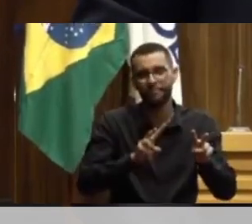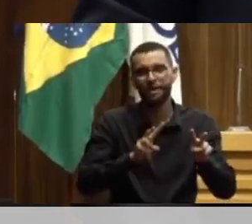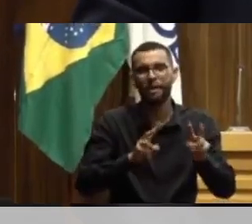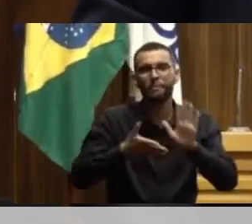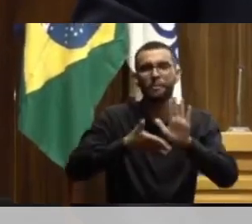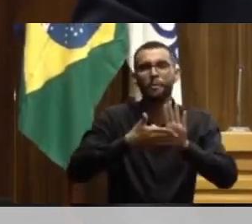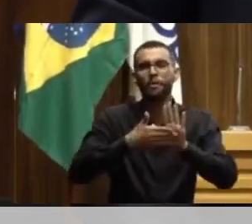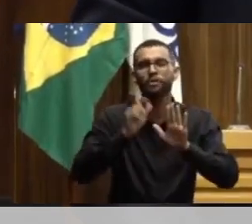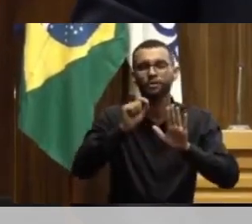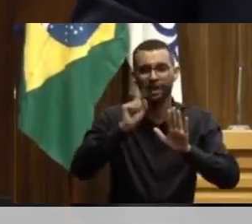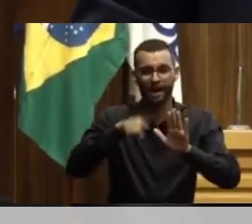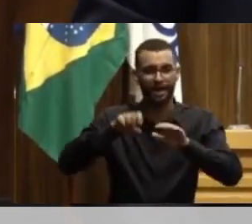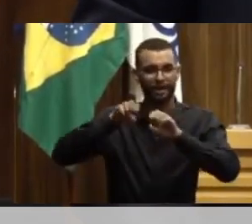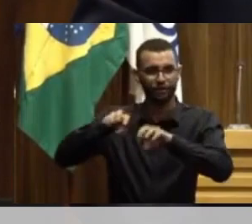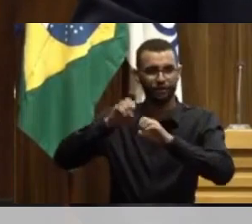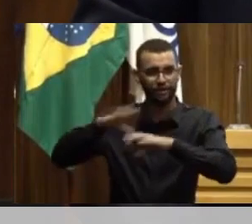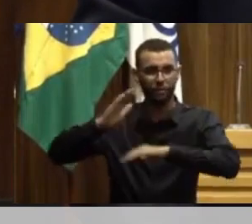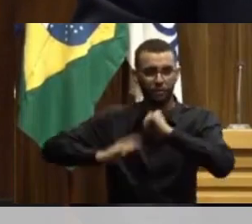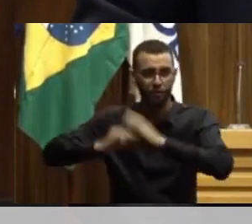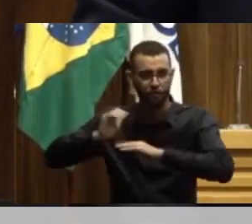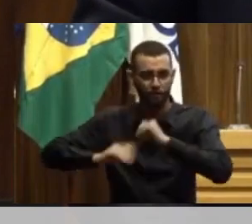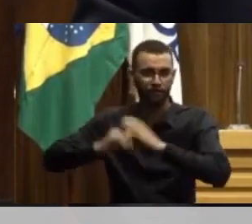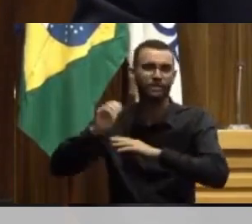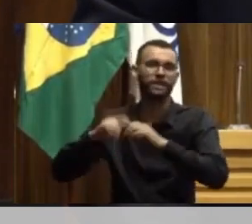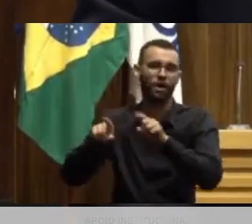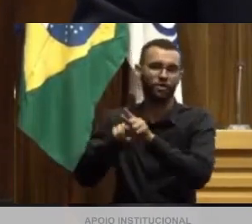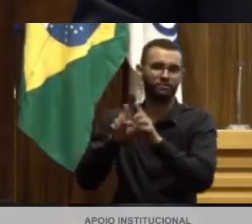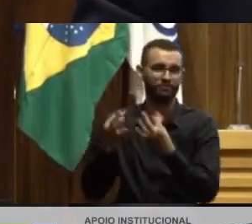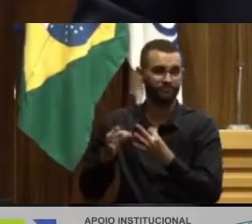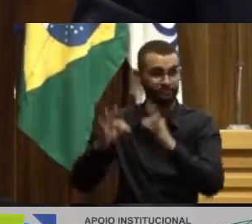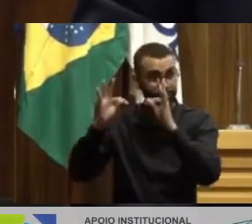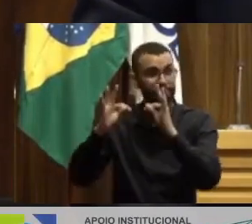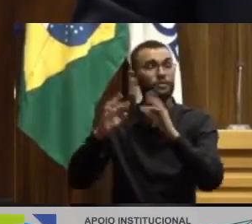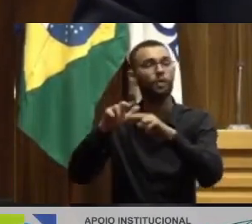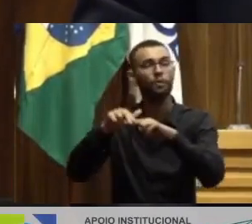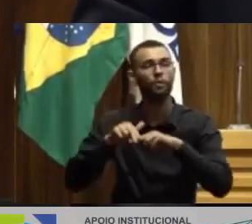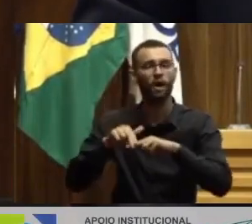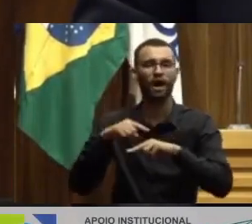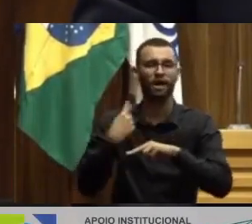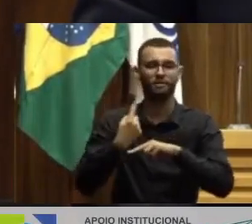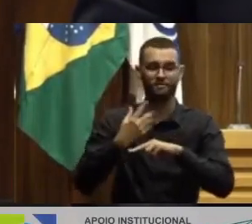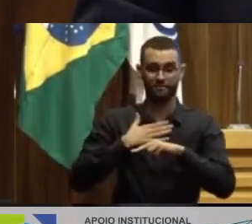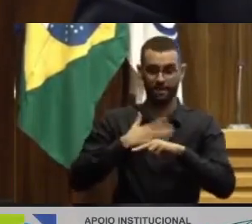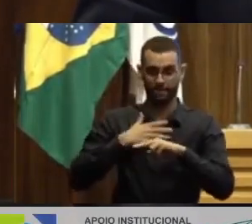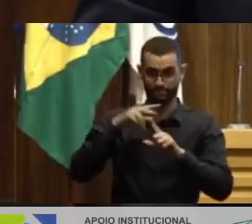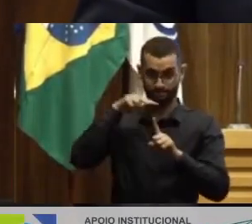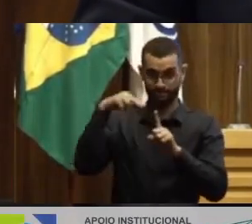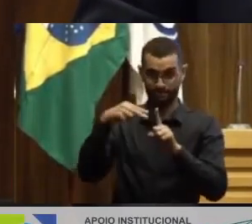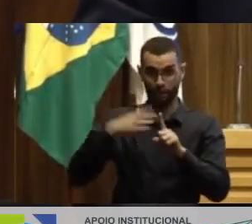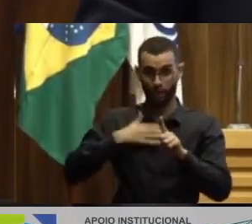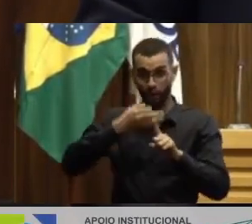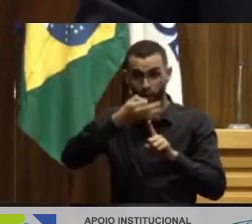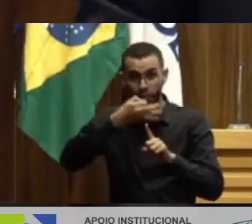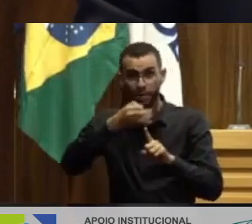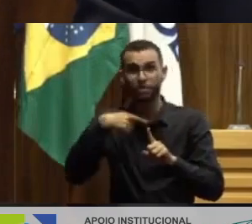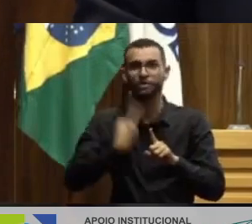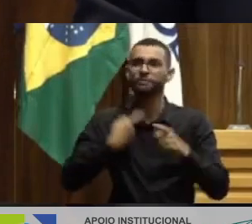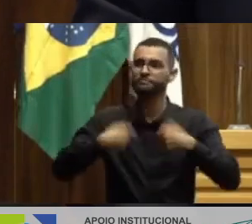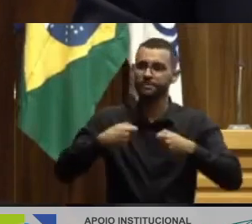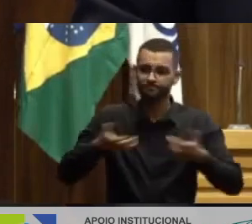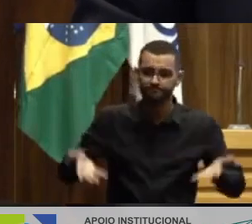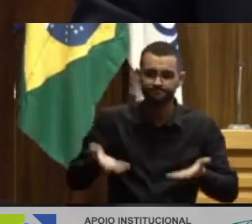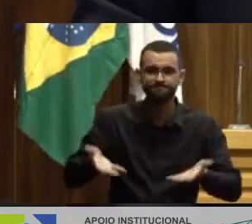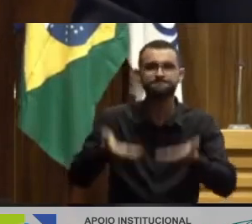pauta da educação profissional e tecnológica, na medida em que, na minha visão, a gente tem que fazer um grande pacto pela educação profissional